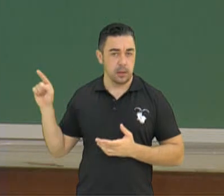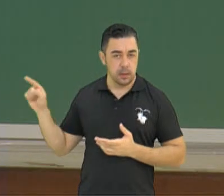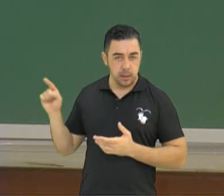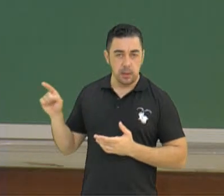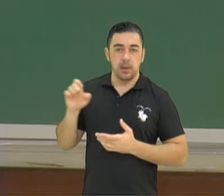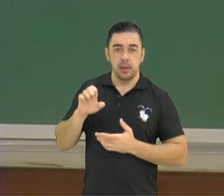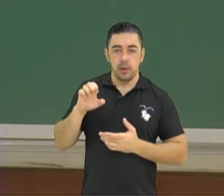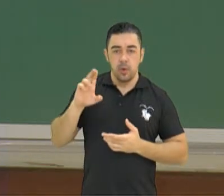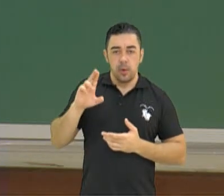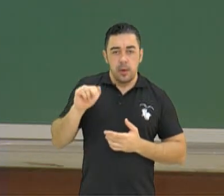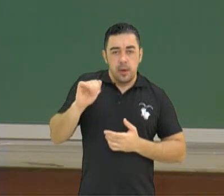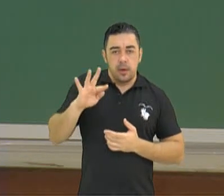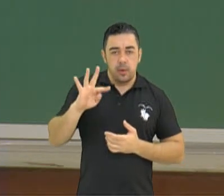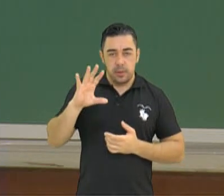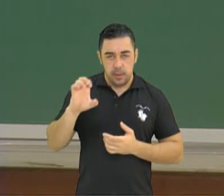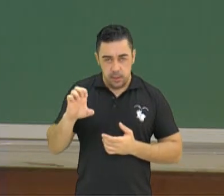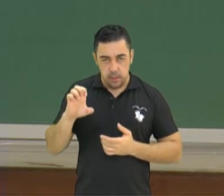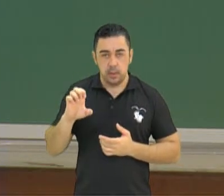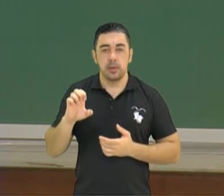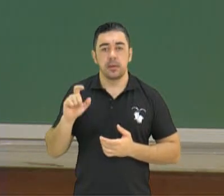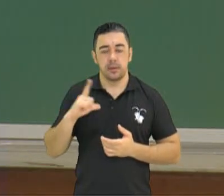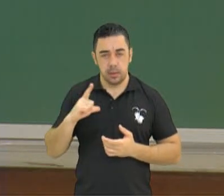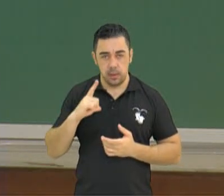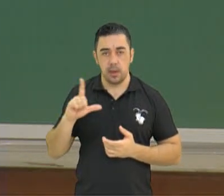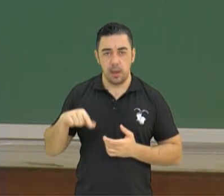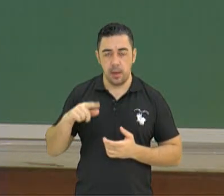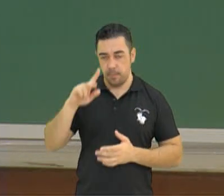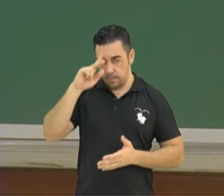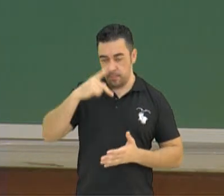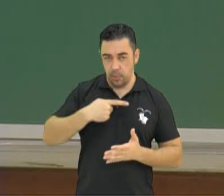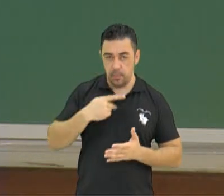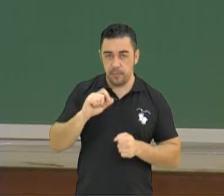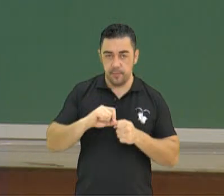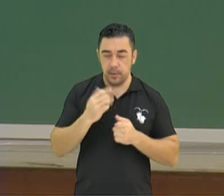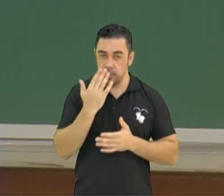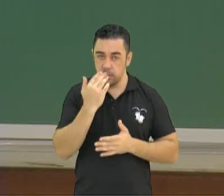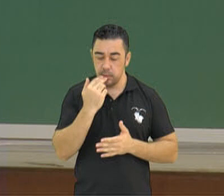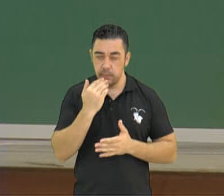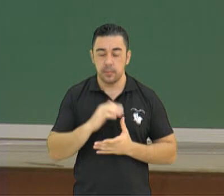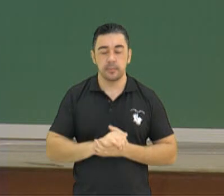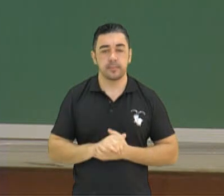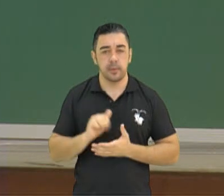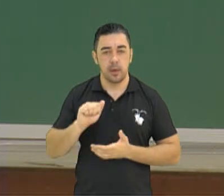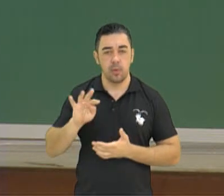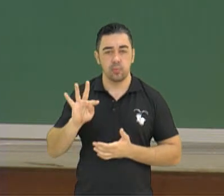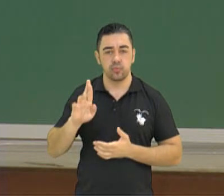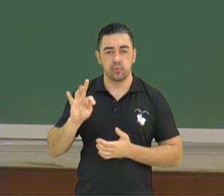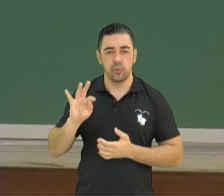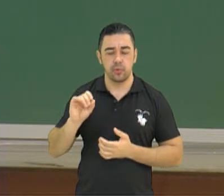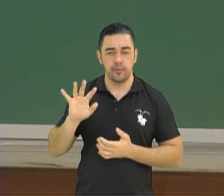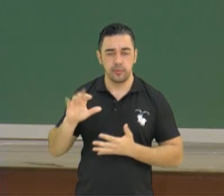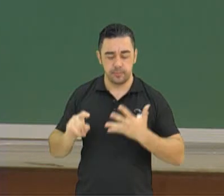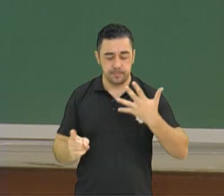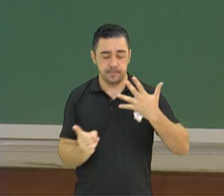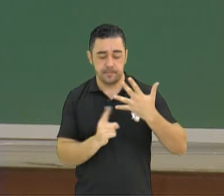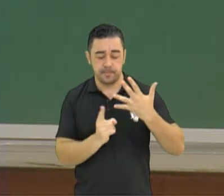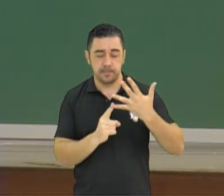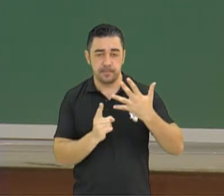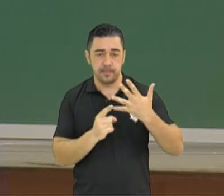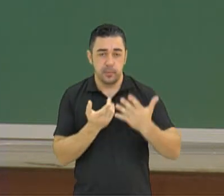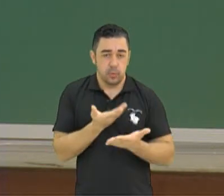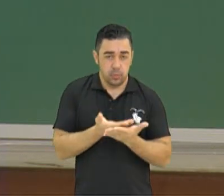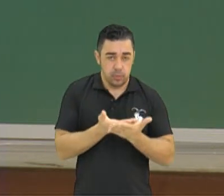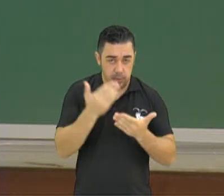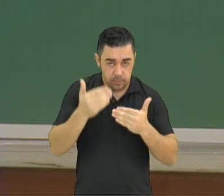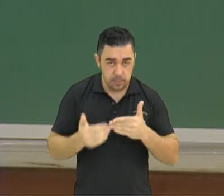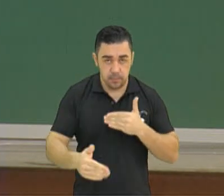gente não tem planta unicelular. Autótrofos, porque produzem o próprio alimento, e são as plantas então. E o reino Animalia, que vocês vão começar a estudar a